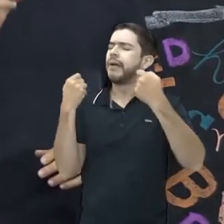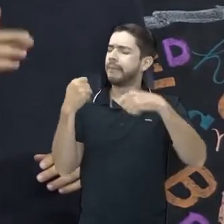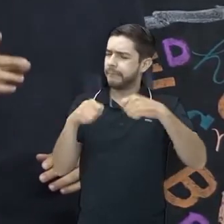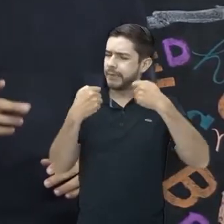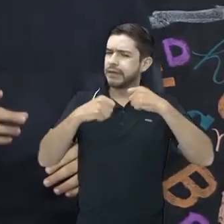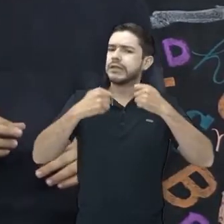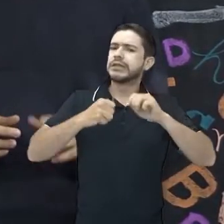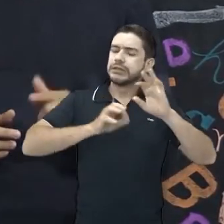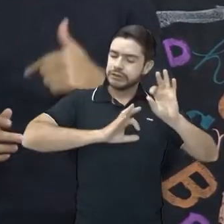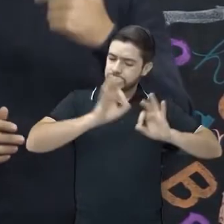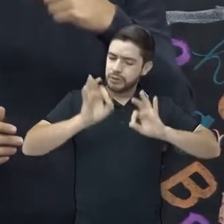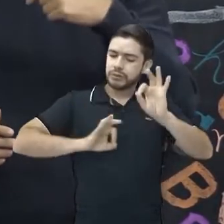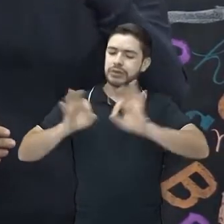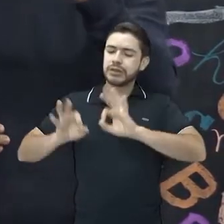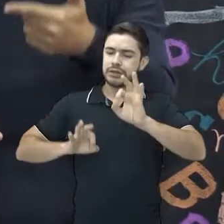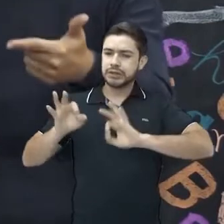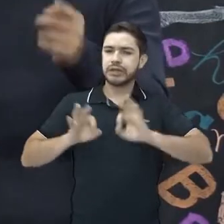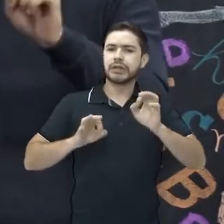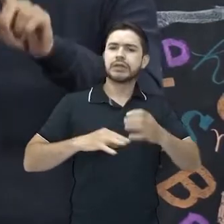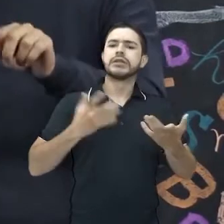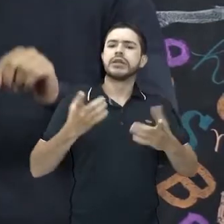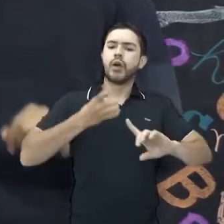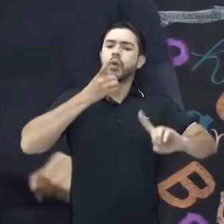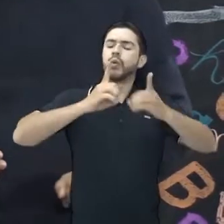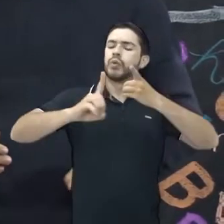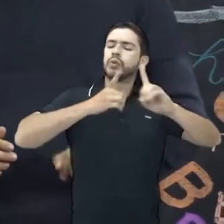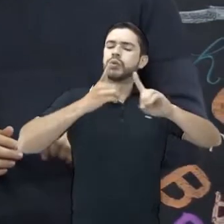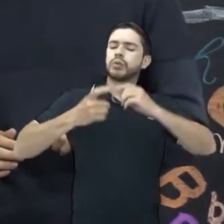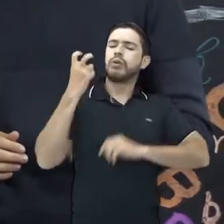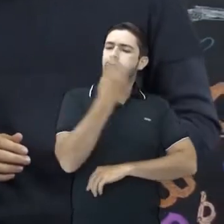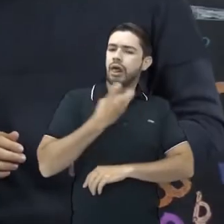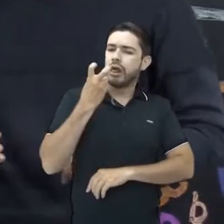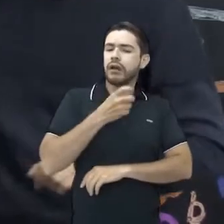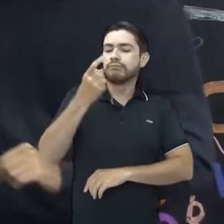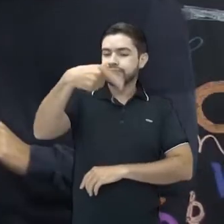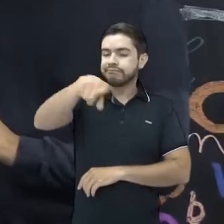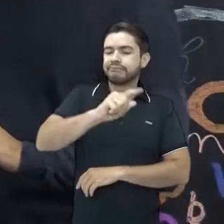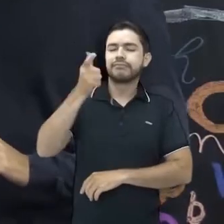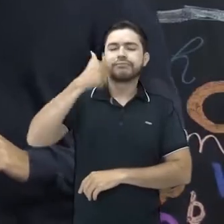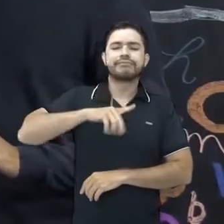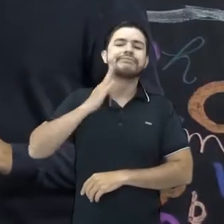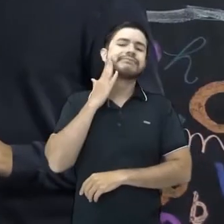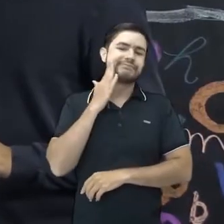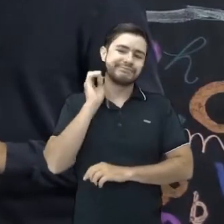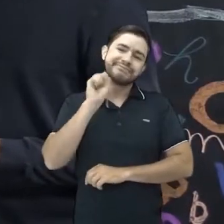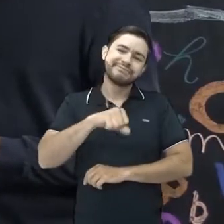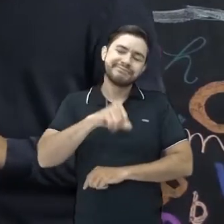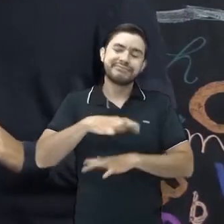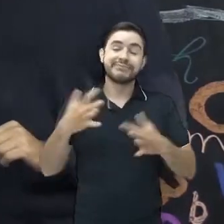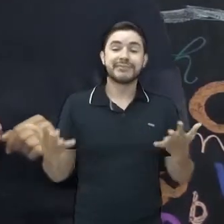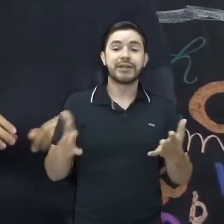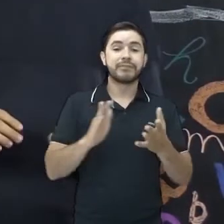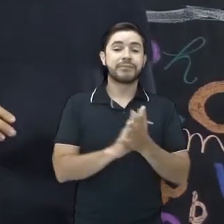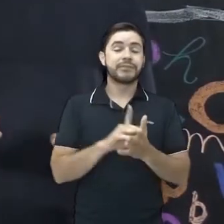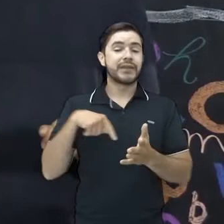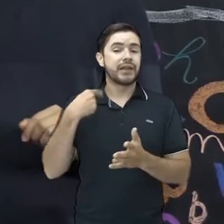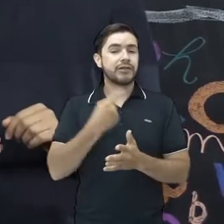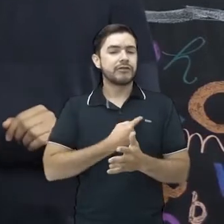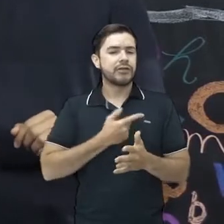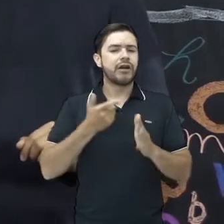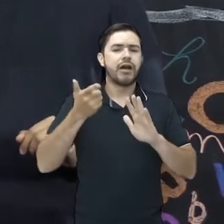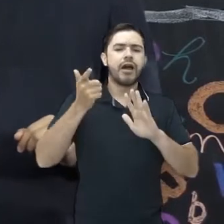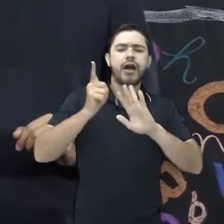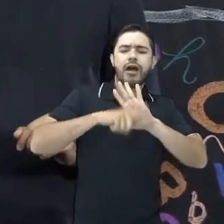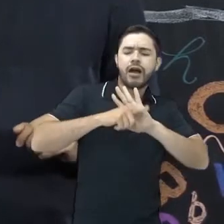organizar o seu discurso oral para que a pessoa que está do outro lado consiga entender o que você está querendo dizer. Por isso que a gente costuma dizer que os gêneros orais lidam